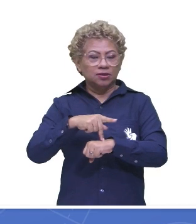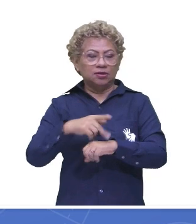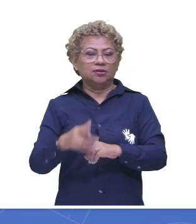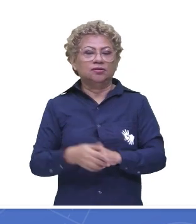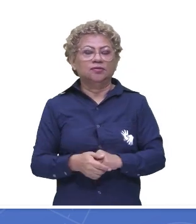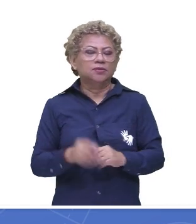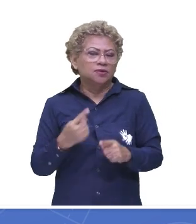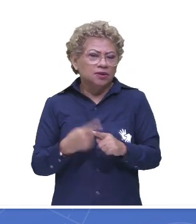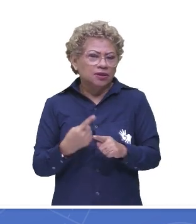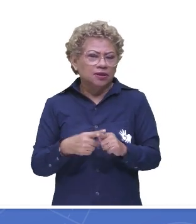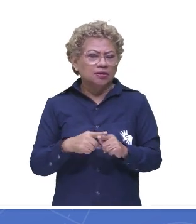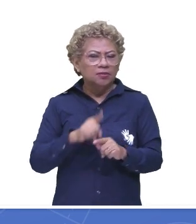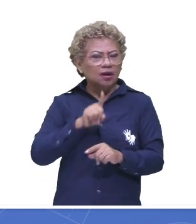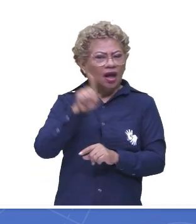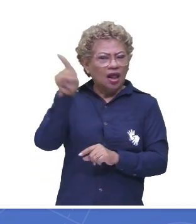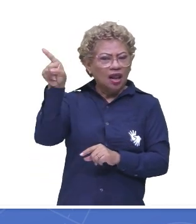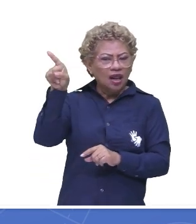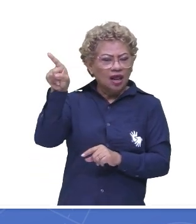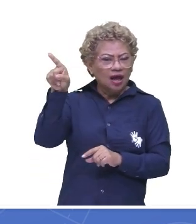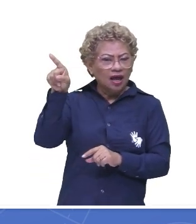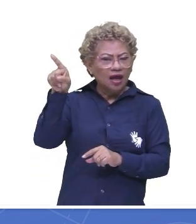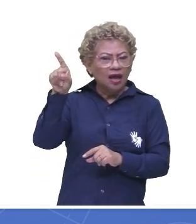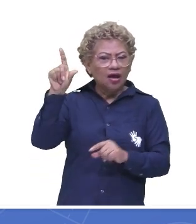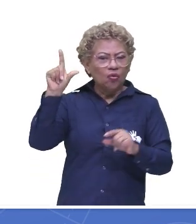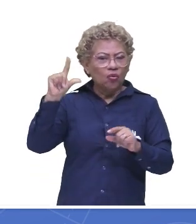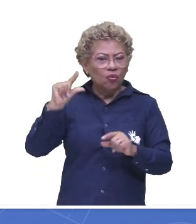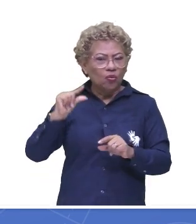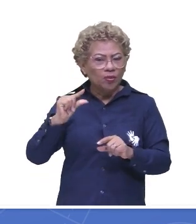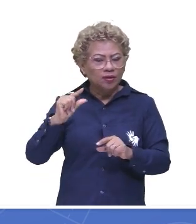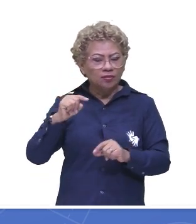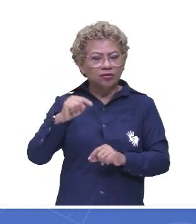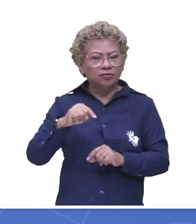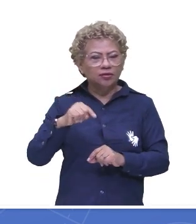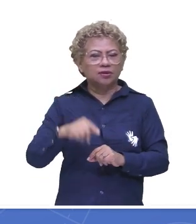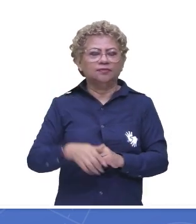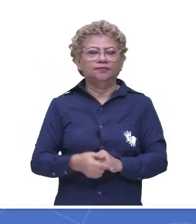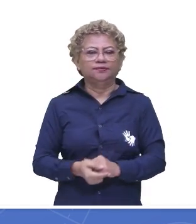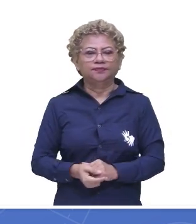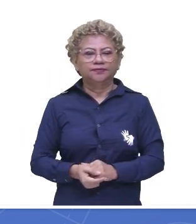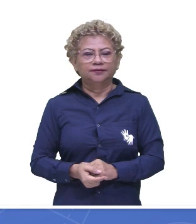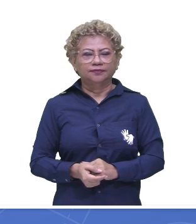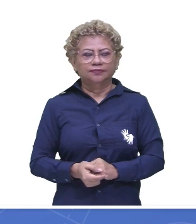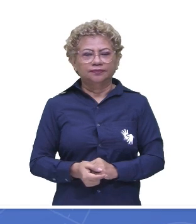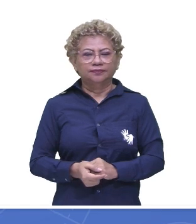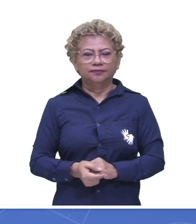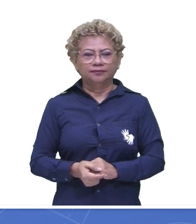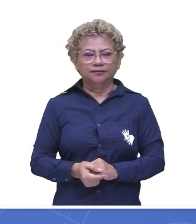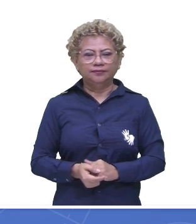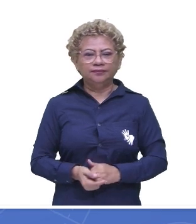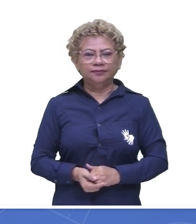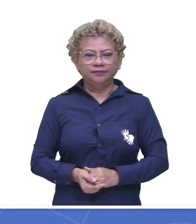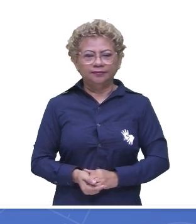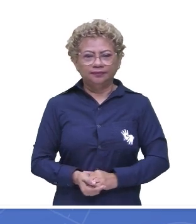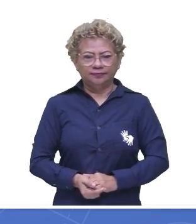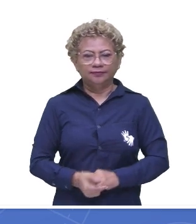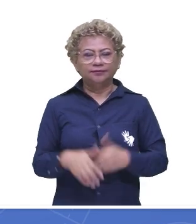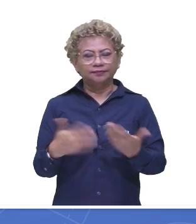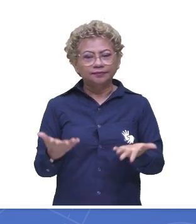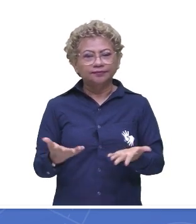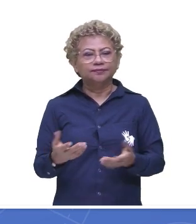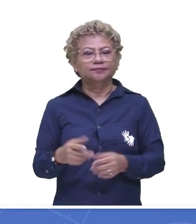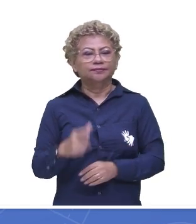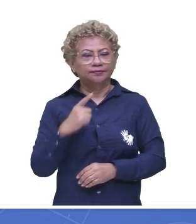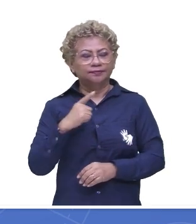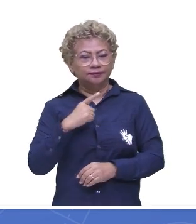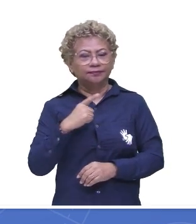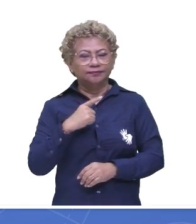Então, por quê? Porque lá a pressão é menor do que aqui, beleza? Então aqui, olha, nós temos a água. Qual é a temperatura de fusão da água? Nós